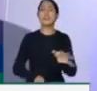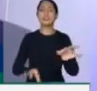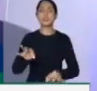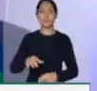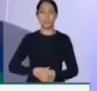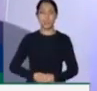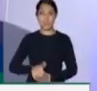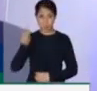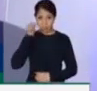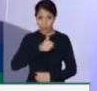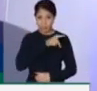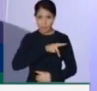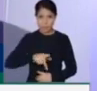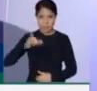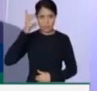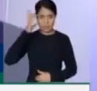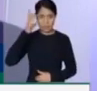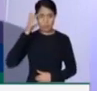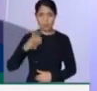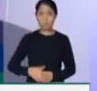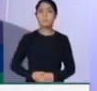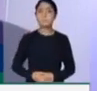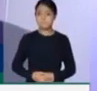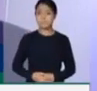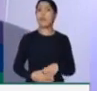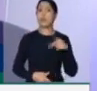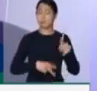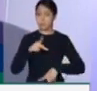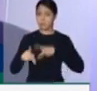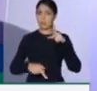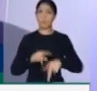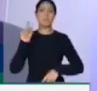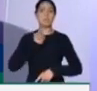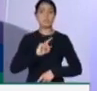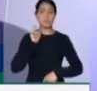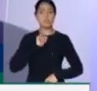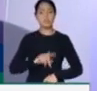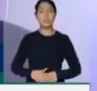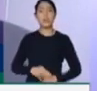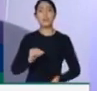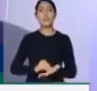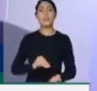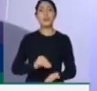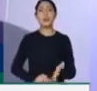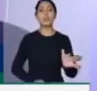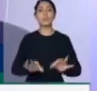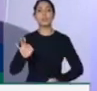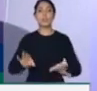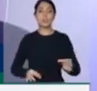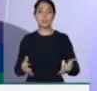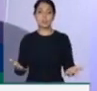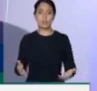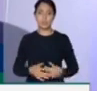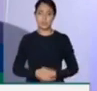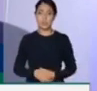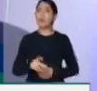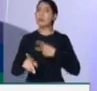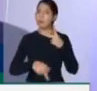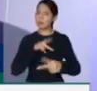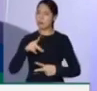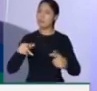Dilma, injustiça com o povo mineiro. Tomara que o nosso povo reaja, que esse impeachment seja